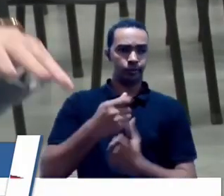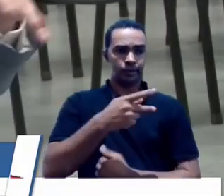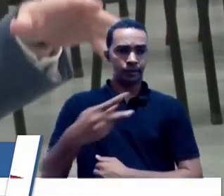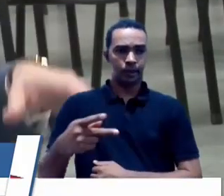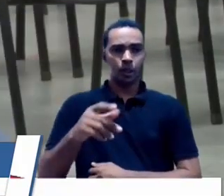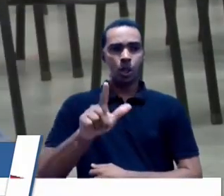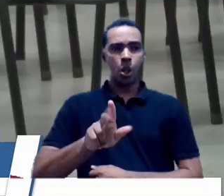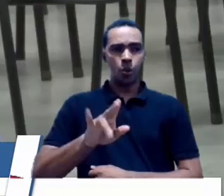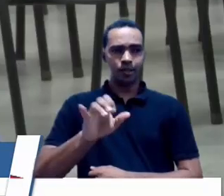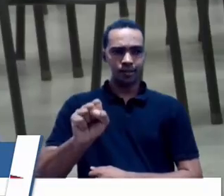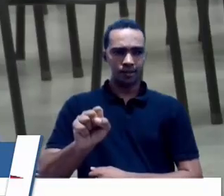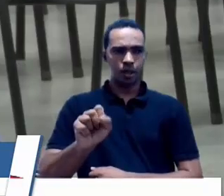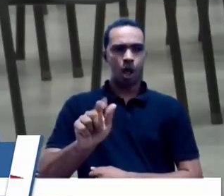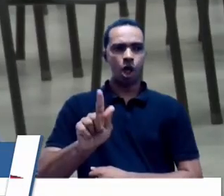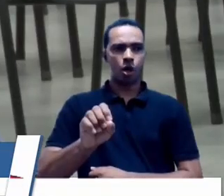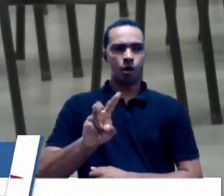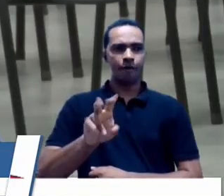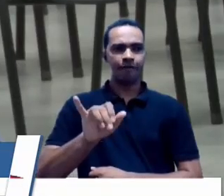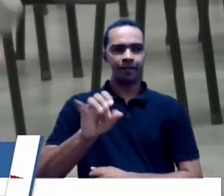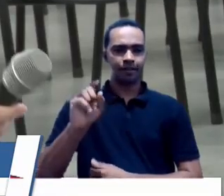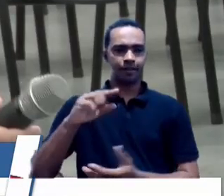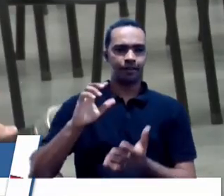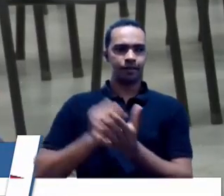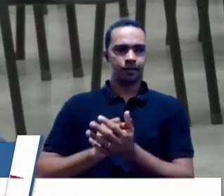para a gente registrar isso aqui com o Poder Legislativo.